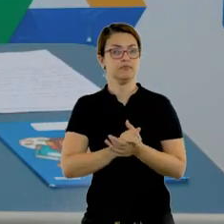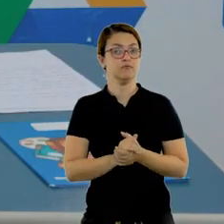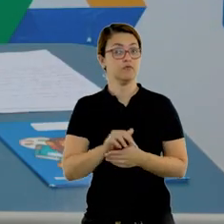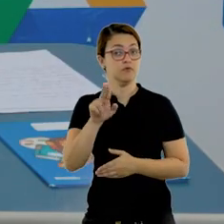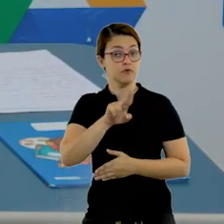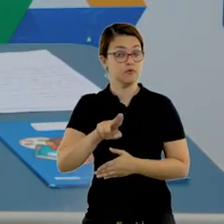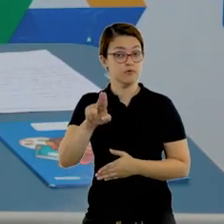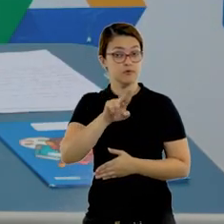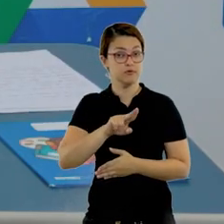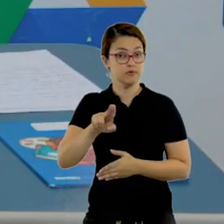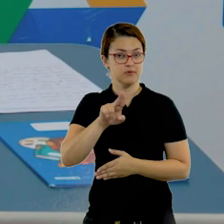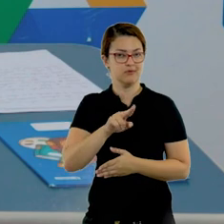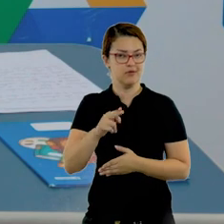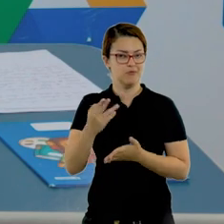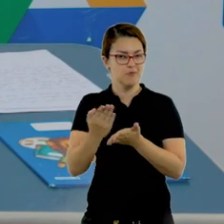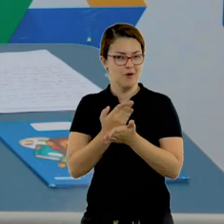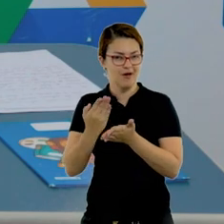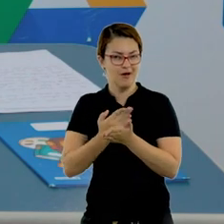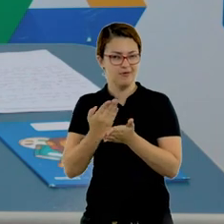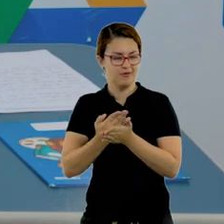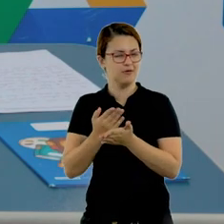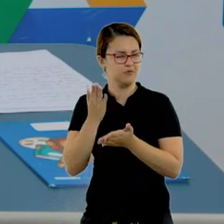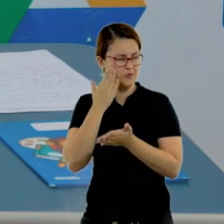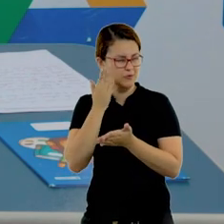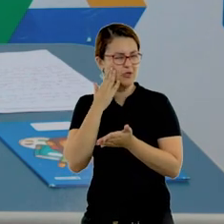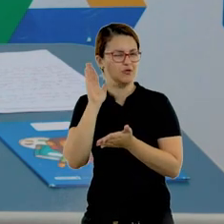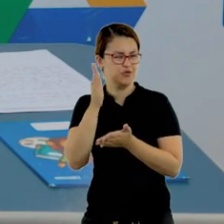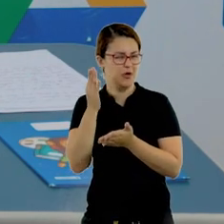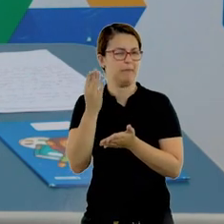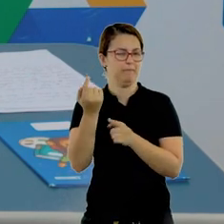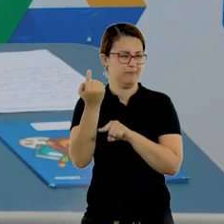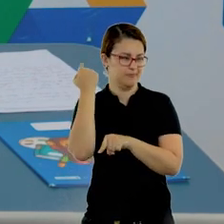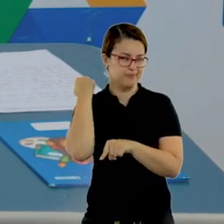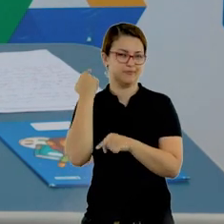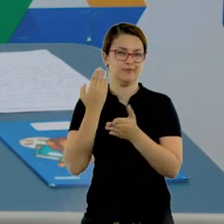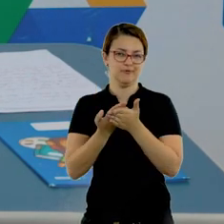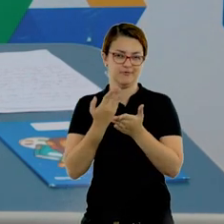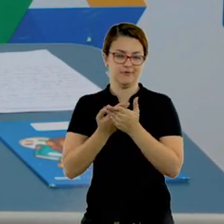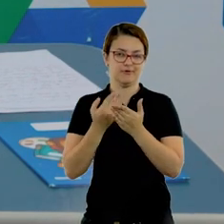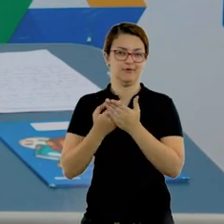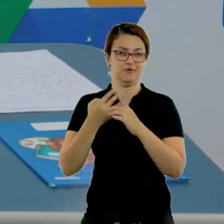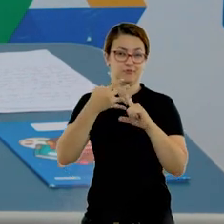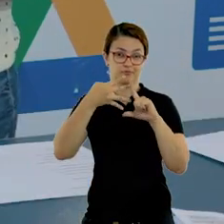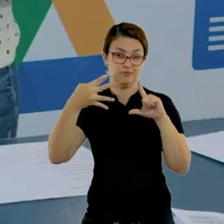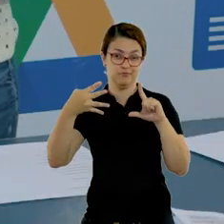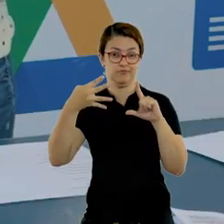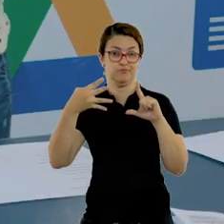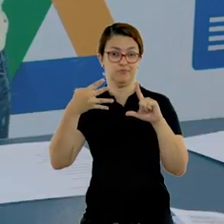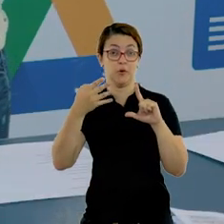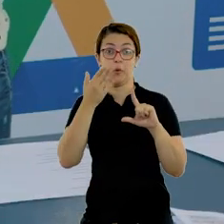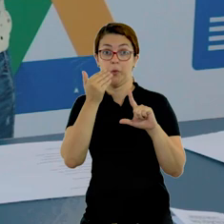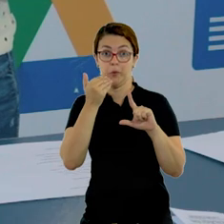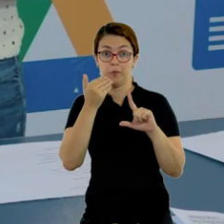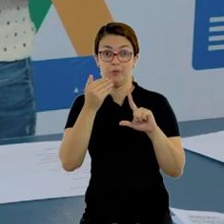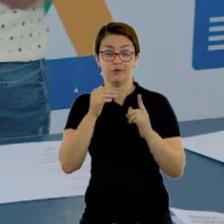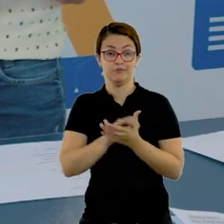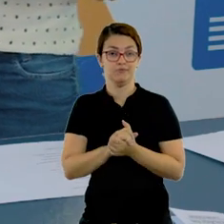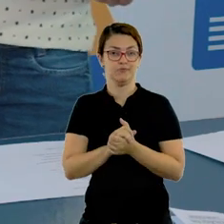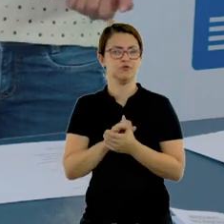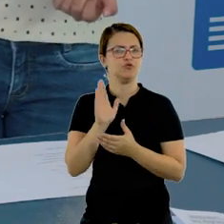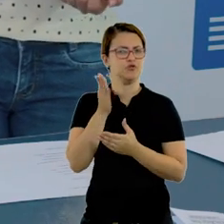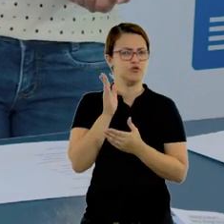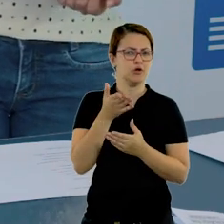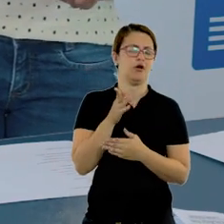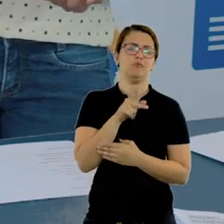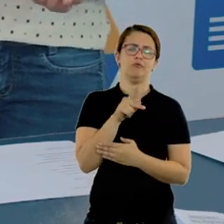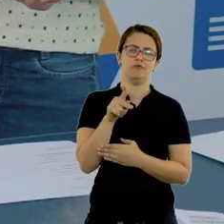atividade, vocês vão precisar procurar aí no caderno de vocês, que eu tenho certeza que vocês já estudaram pirâmide alimentar na escola. Se não estudou com o